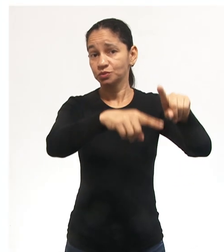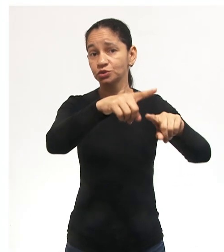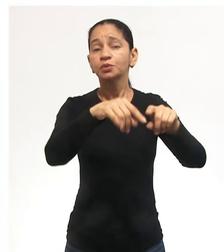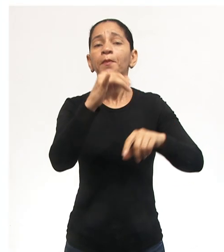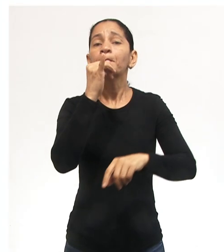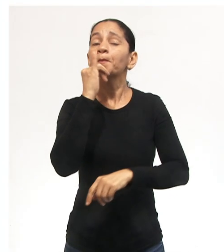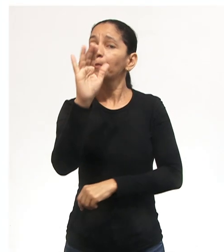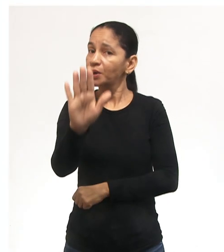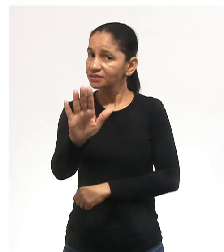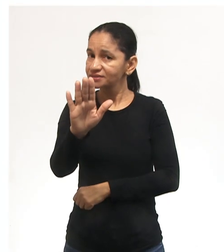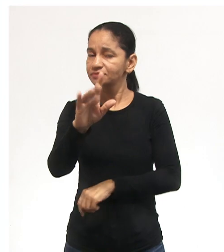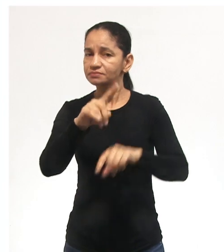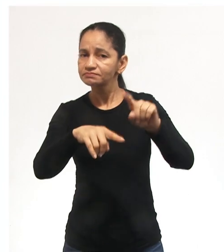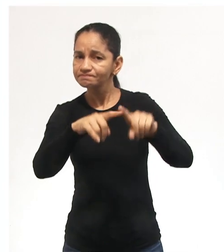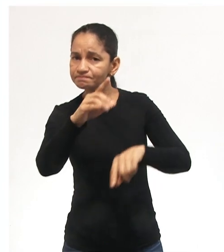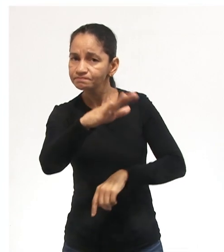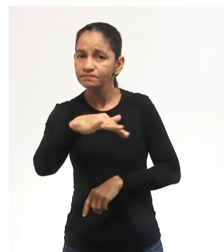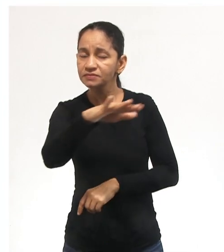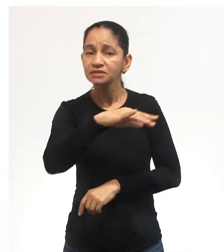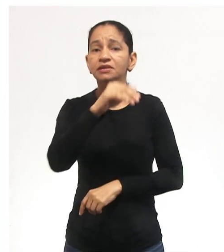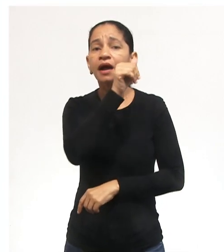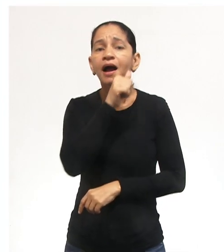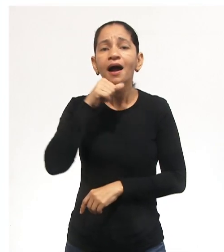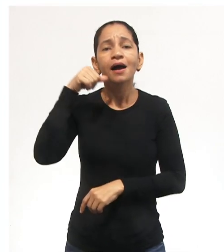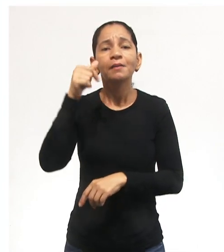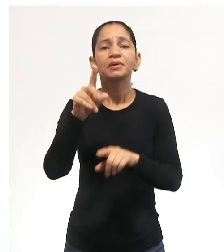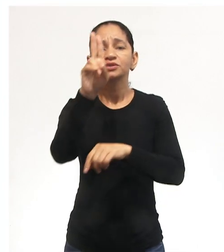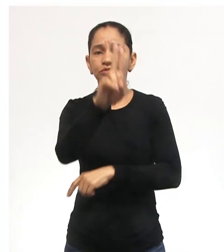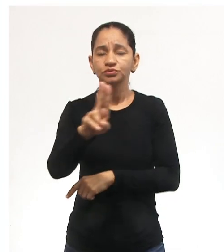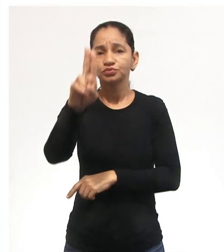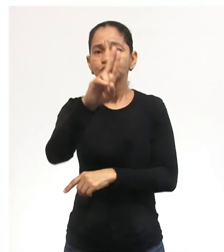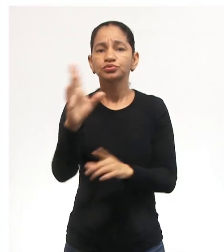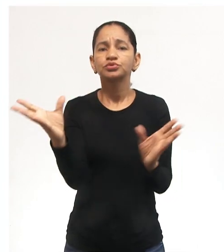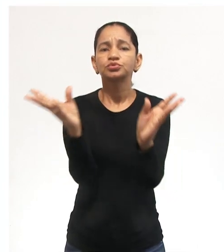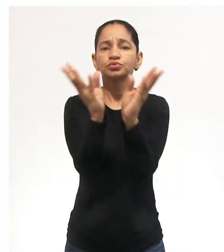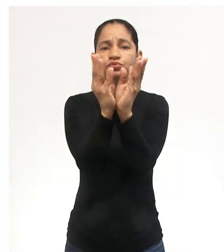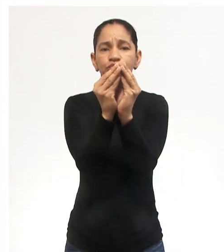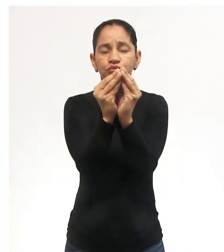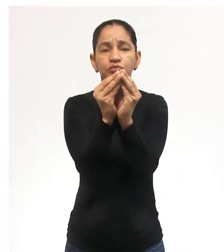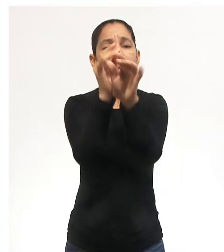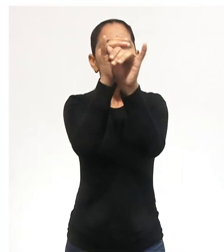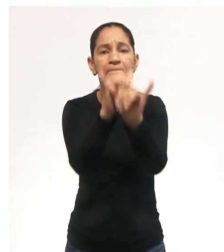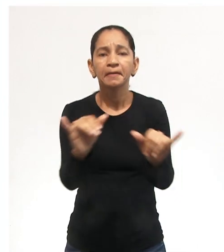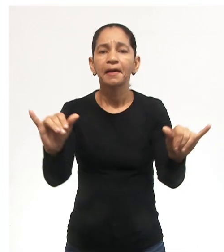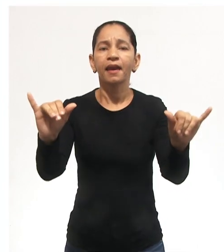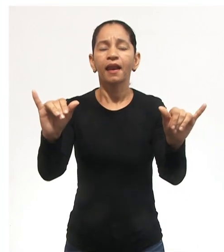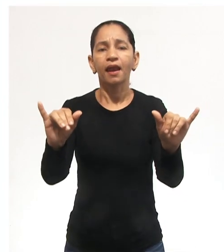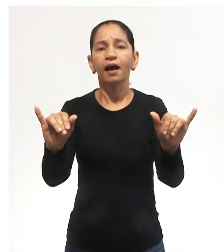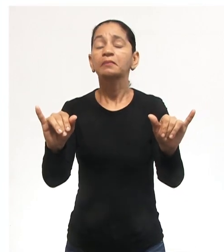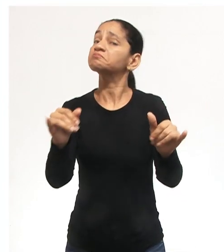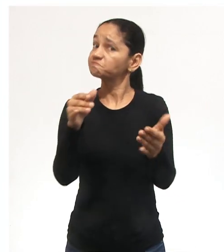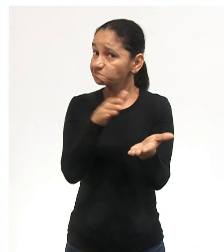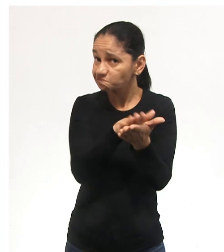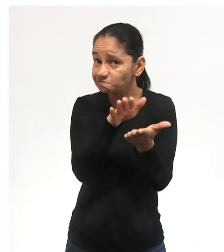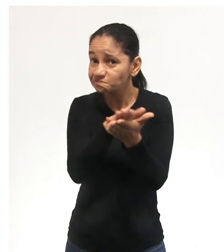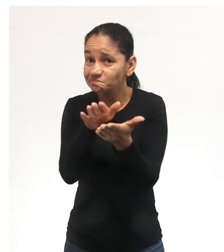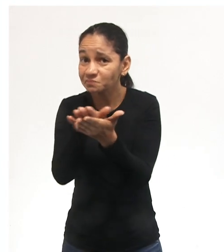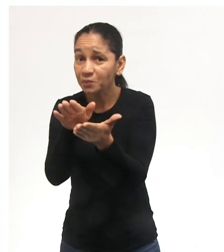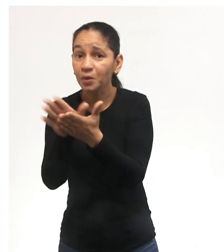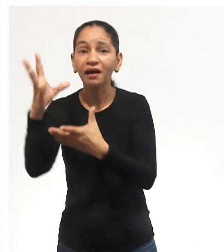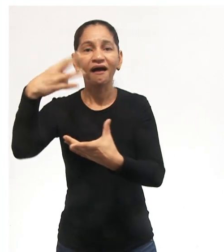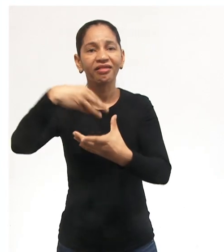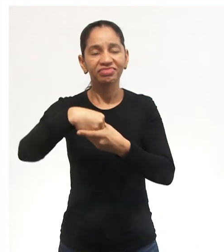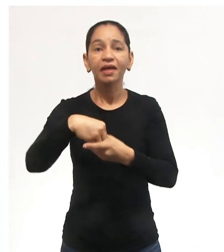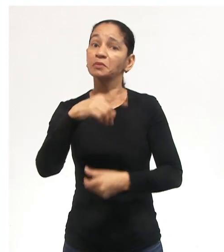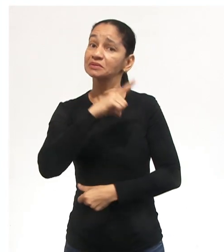exemplo prático aqui, a Amazon ela utiliza algoritmos para quê? Para sugerir produtos, com base no histórico do